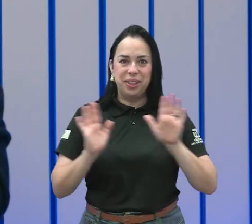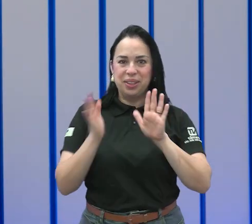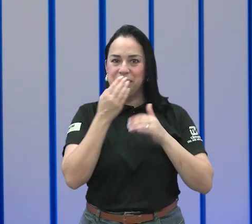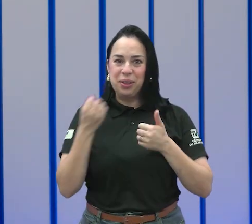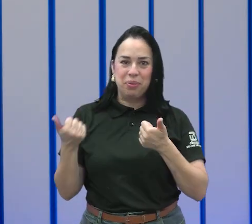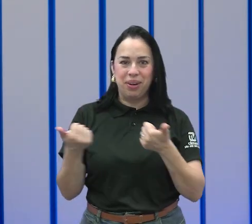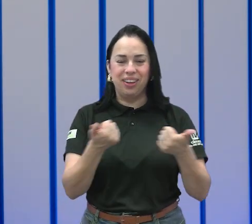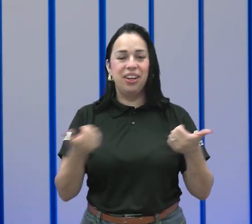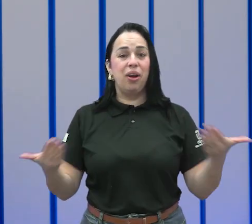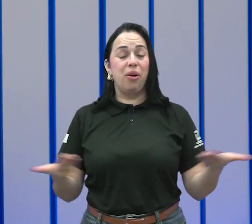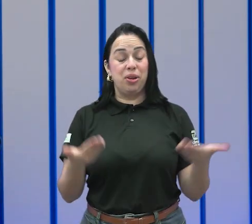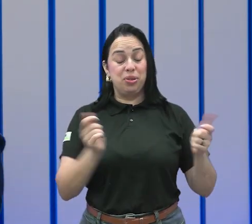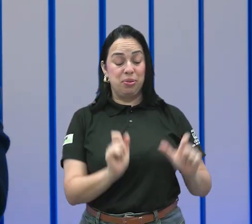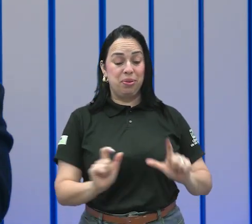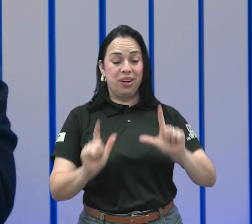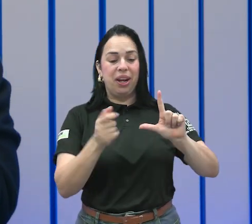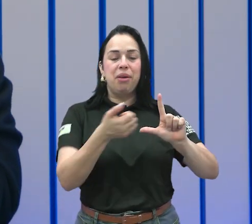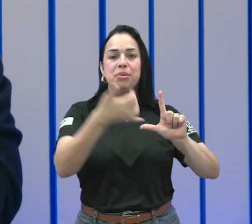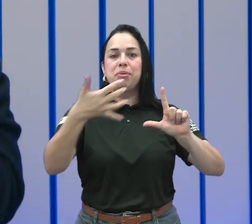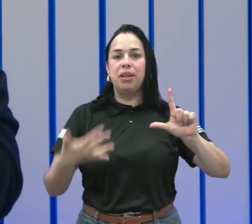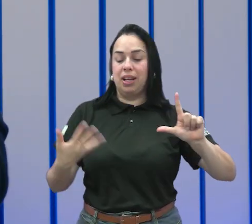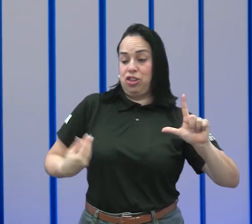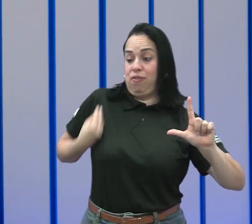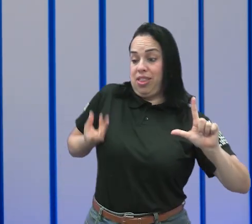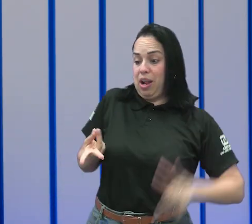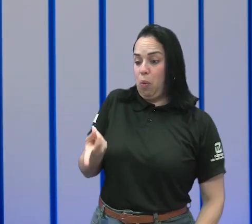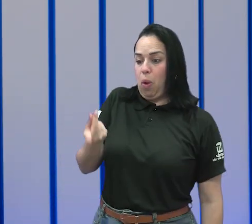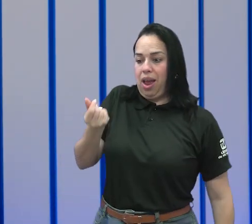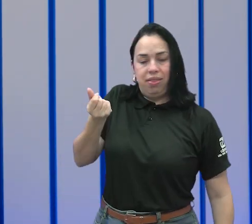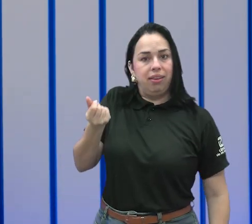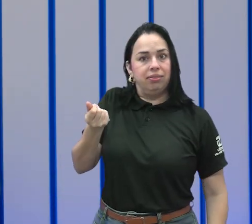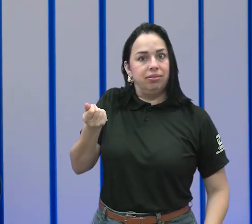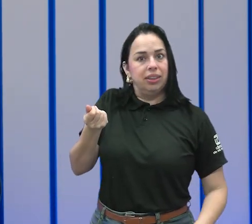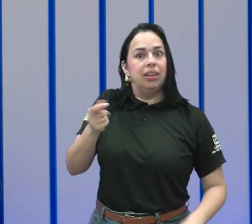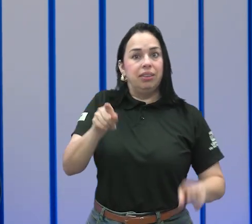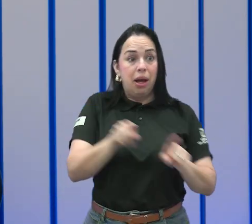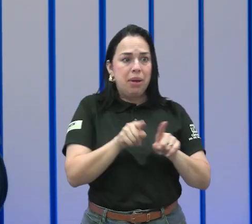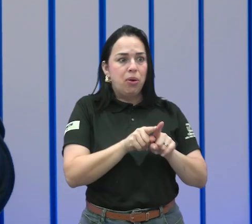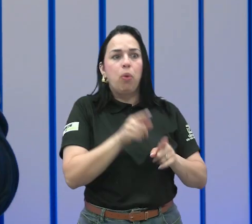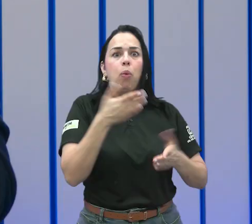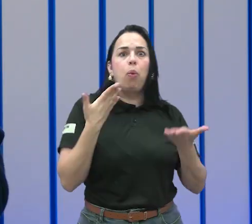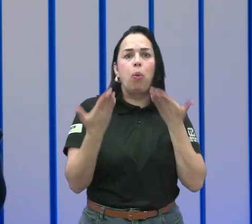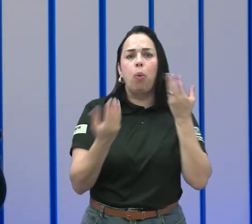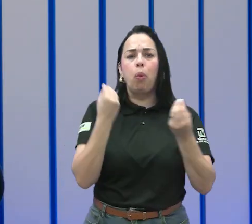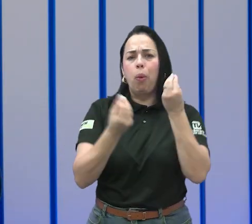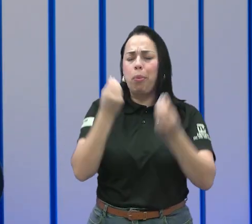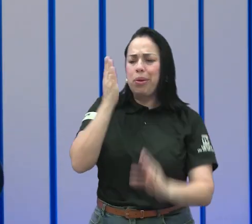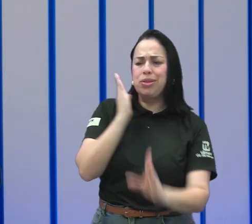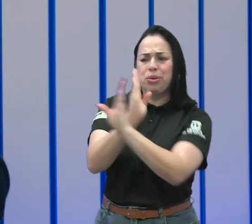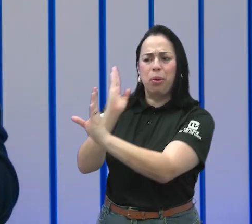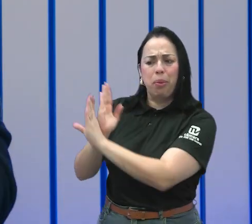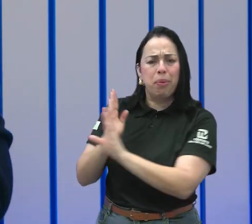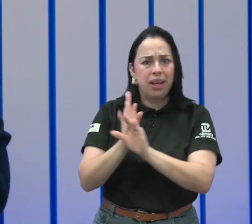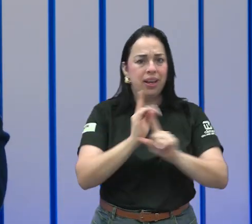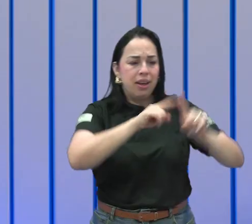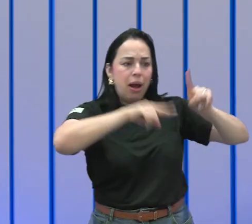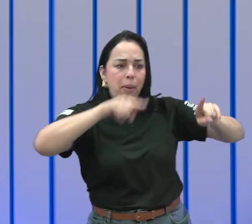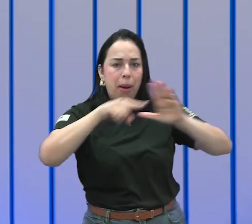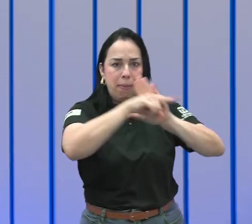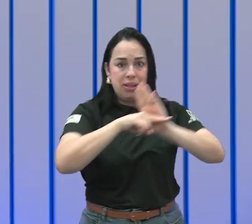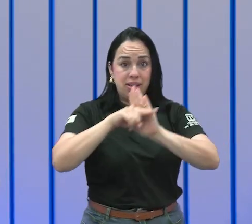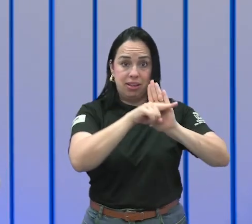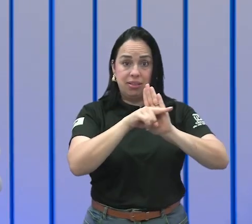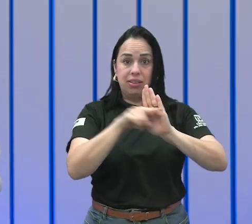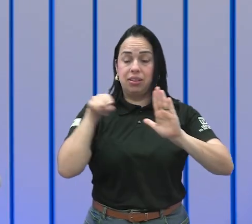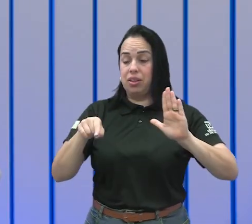Oi, tudo bom? Hoje o Sobre Política fala a respeito de qualidade de vida e de como é possível medir isso com alguns indicadores. O